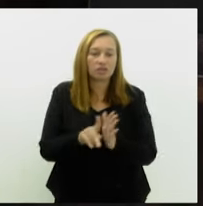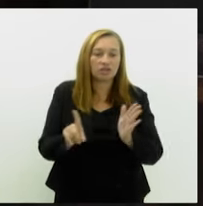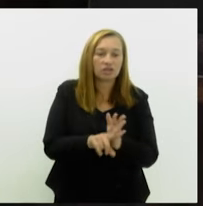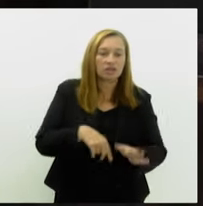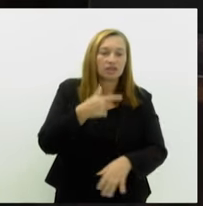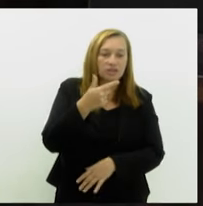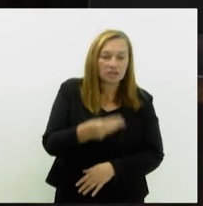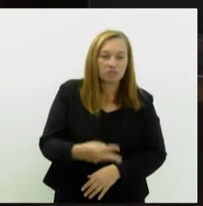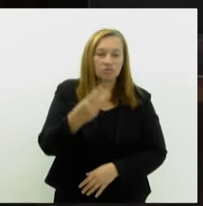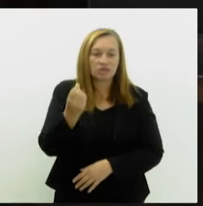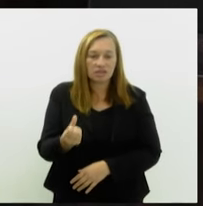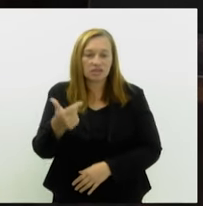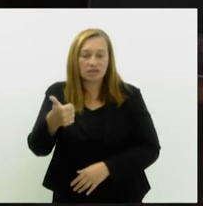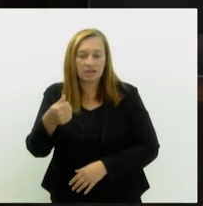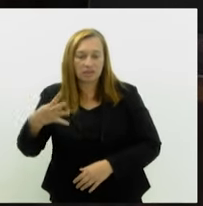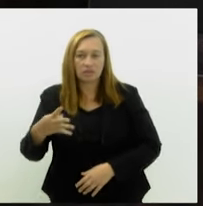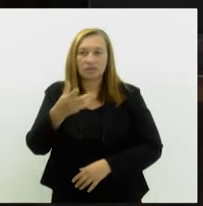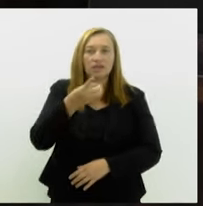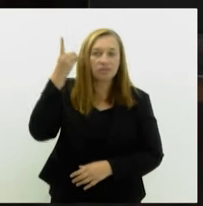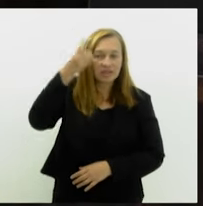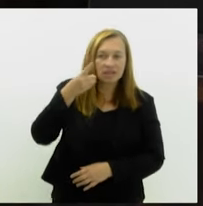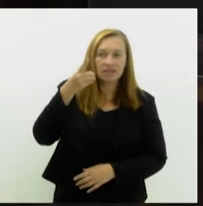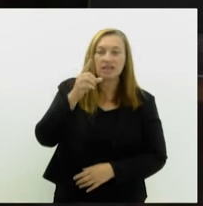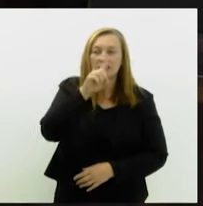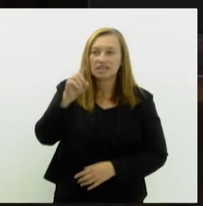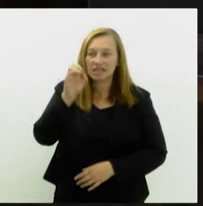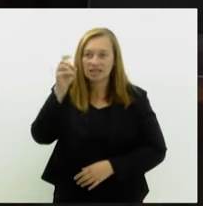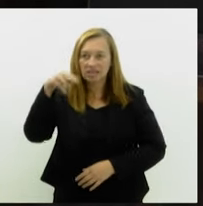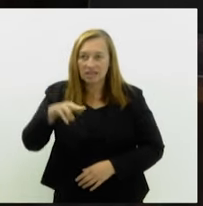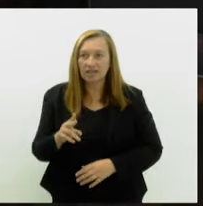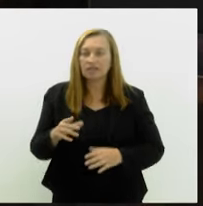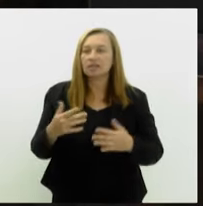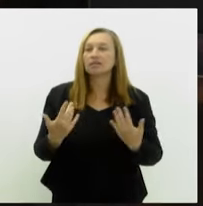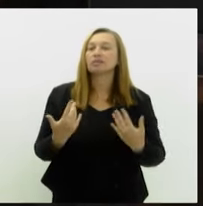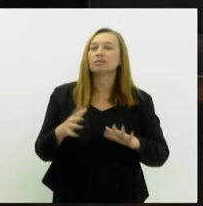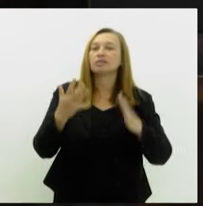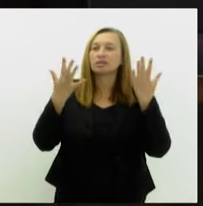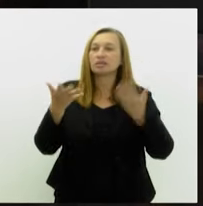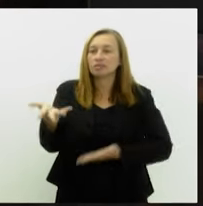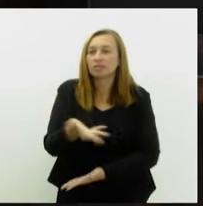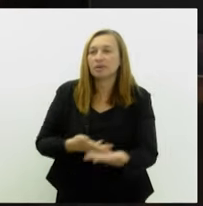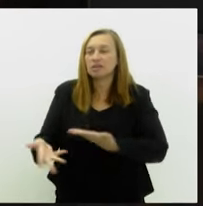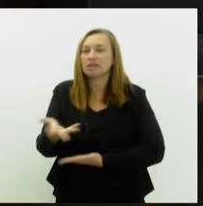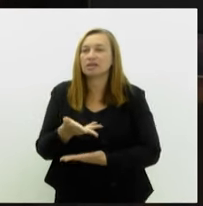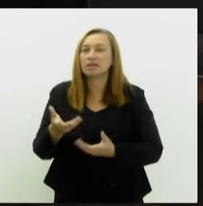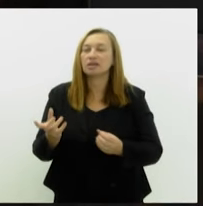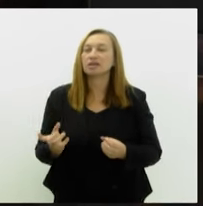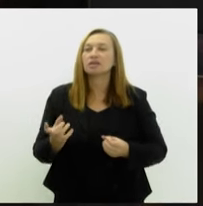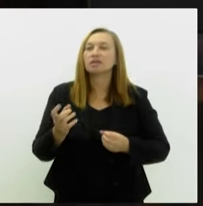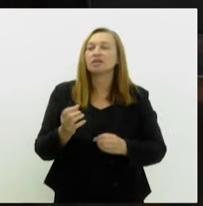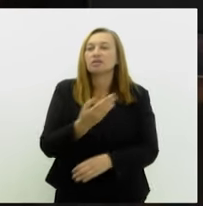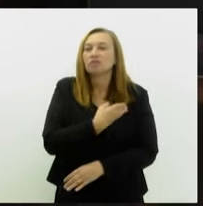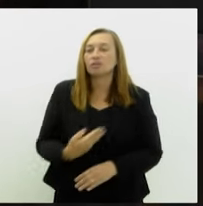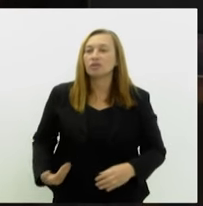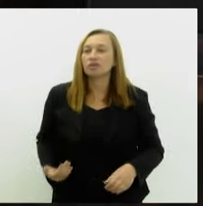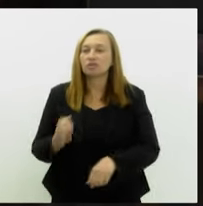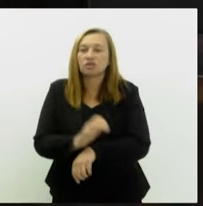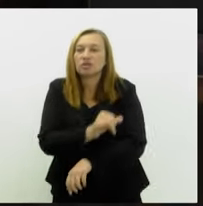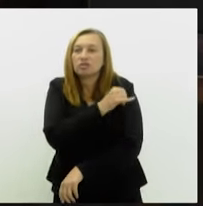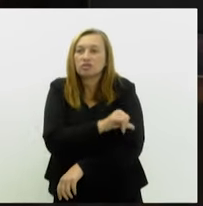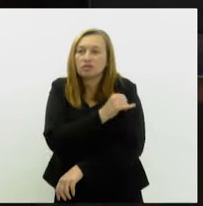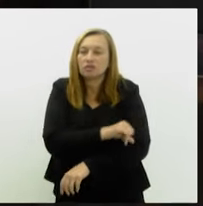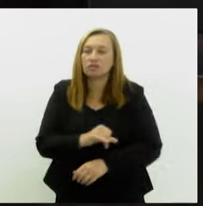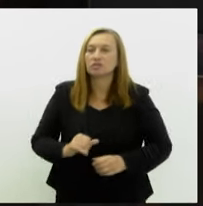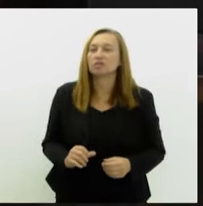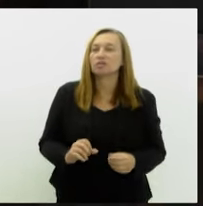número 3.614, de autoria da deputada Zeidan, que dispõe sobre a celebração do termo de parceria entre o governo do Estado do Rio de Janeiro e estabelecimentos particulares que dispõem